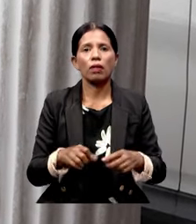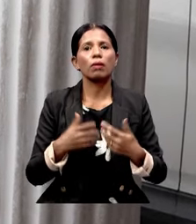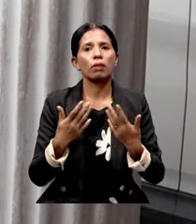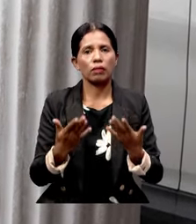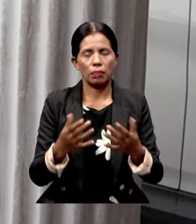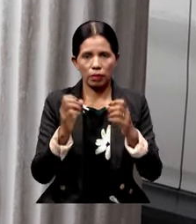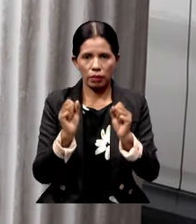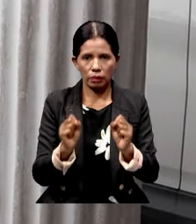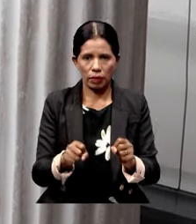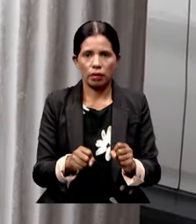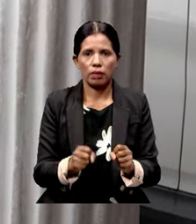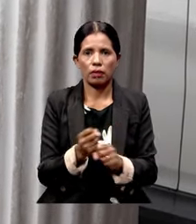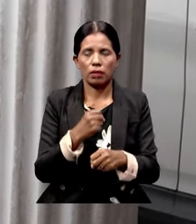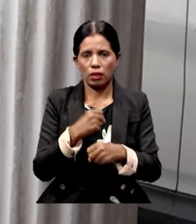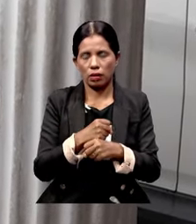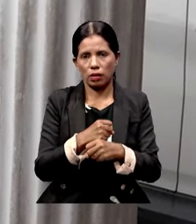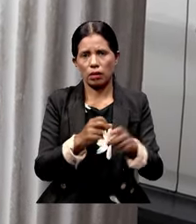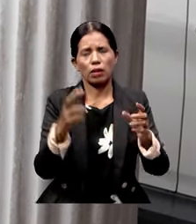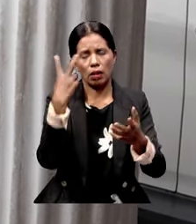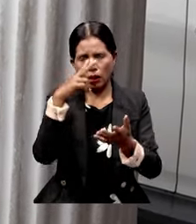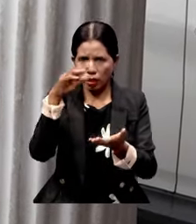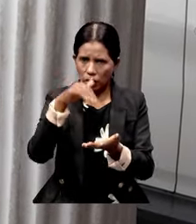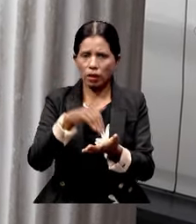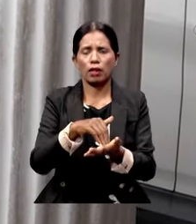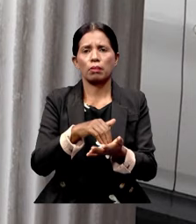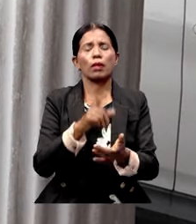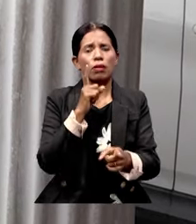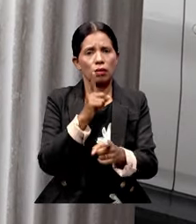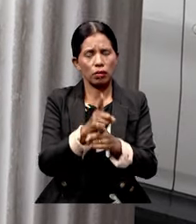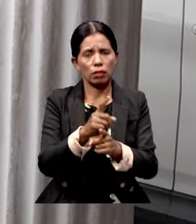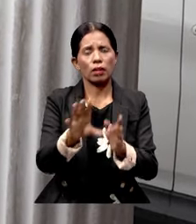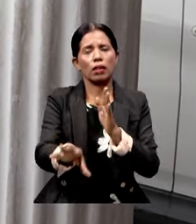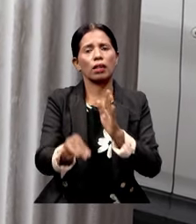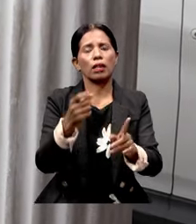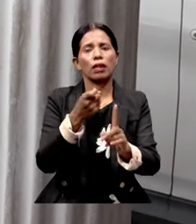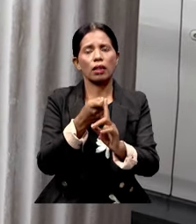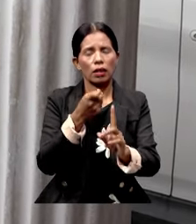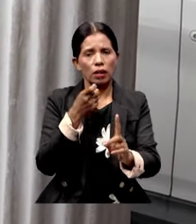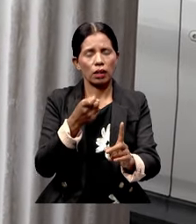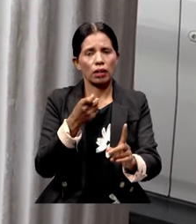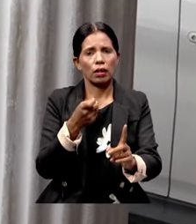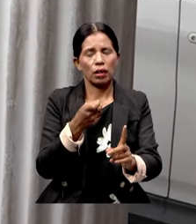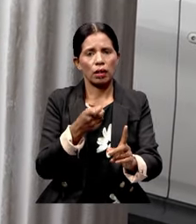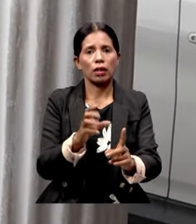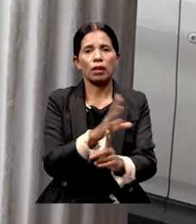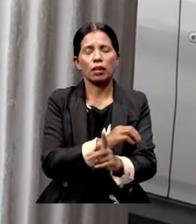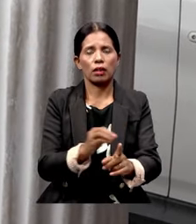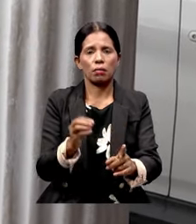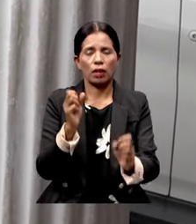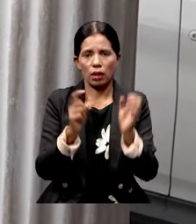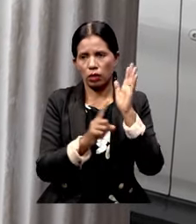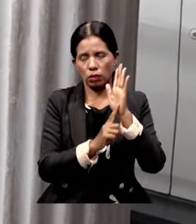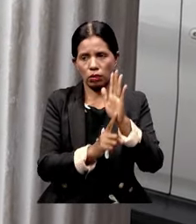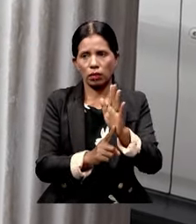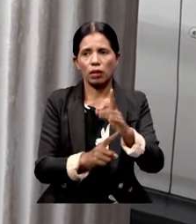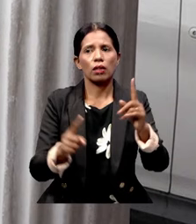bele halo avaliação de que mais adequado heta indício sira lubu kira kam heta ne ne bele sai base de para todo